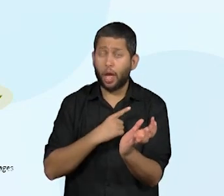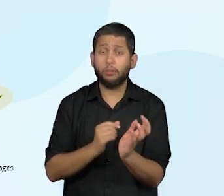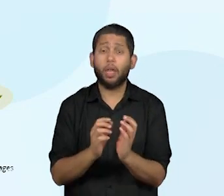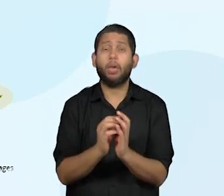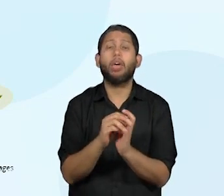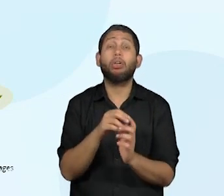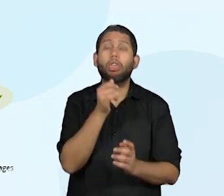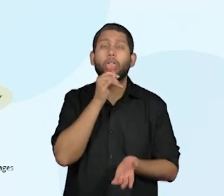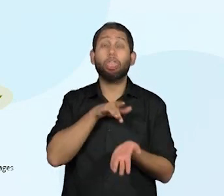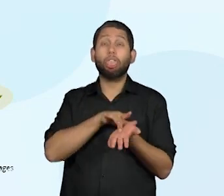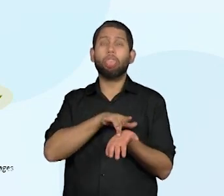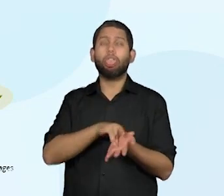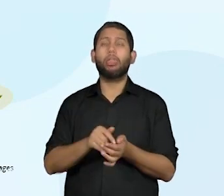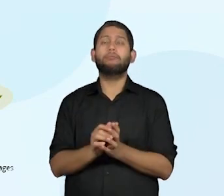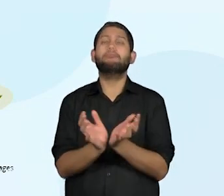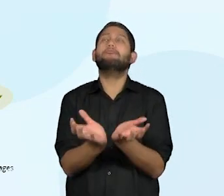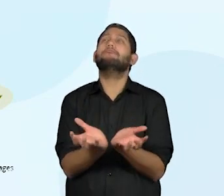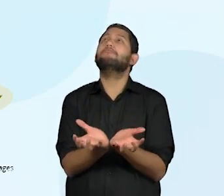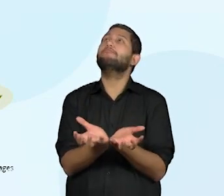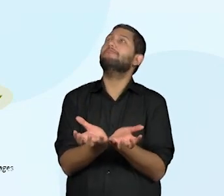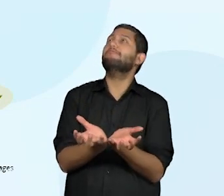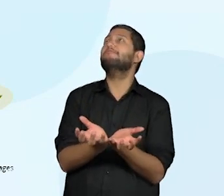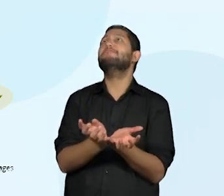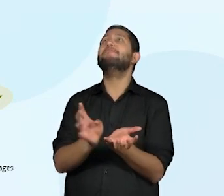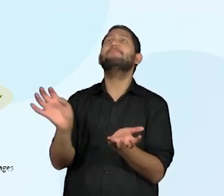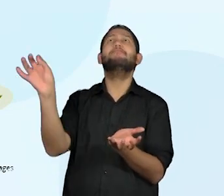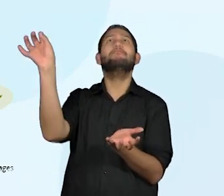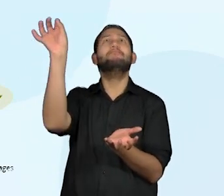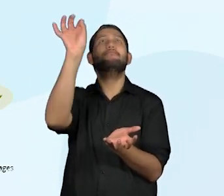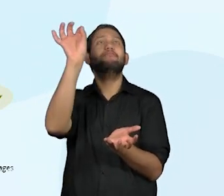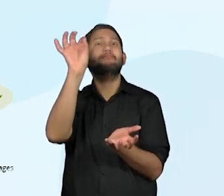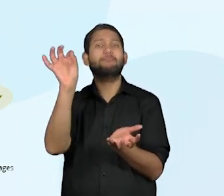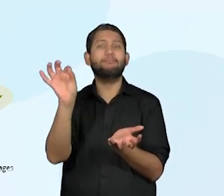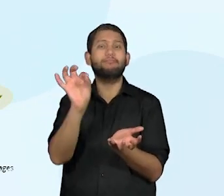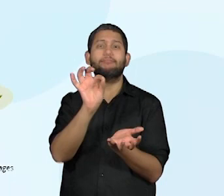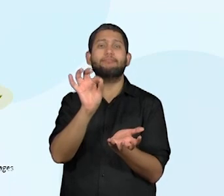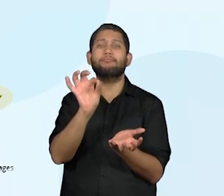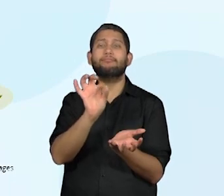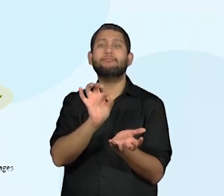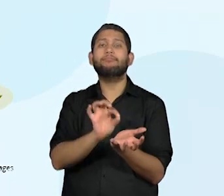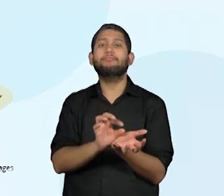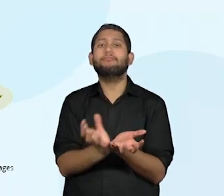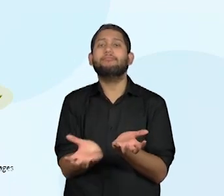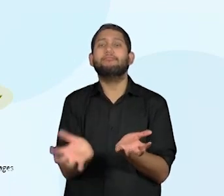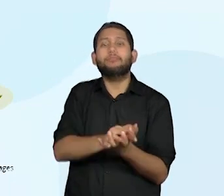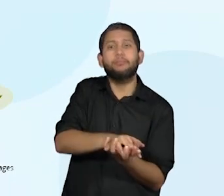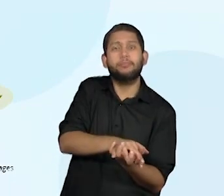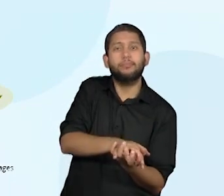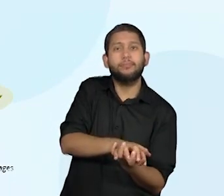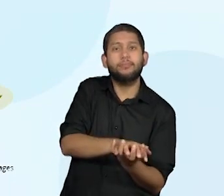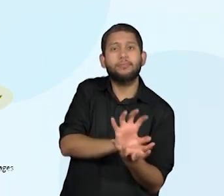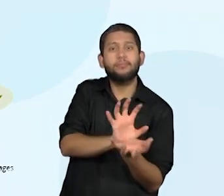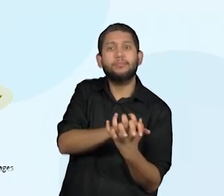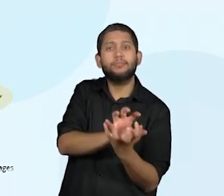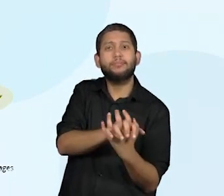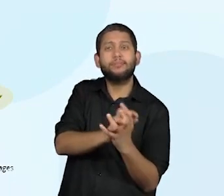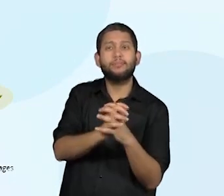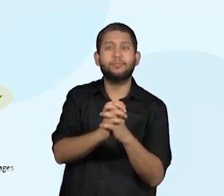têm boquinha, assim, boquinha, que são as conhecidas como